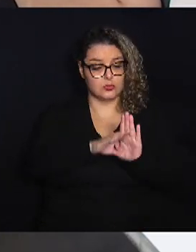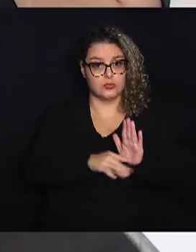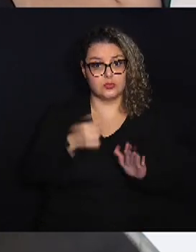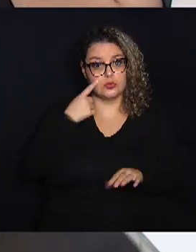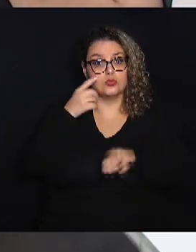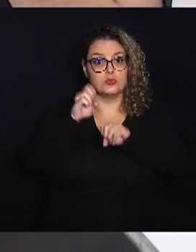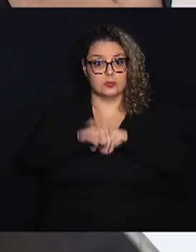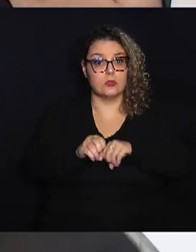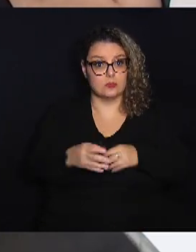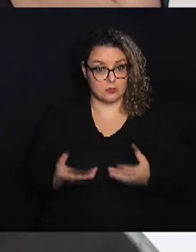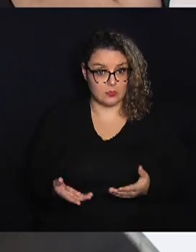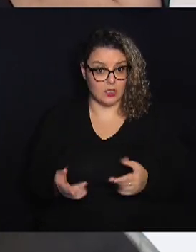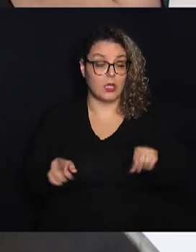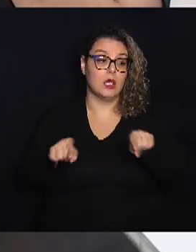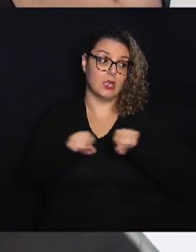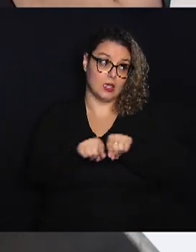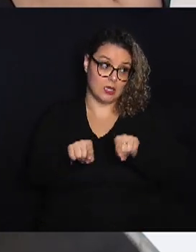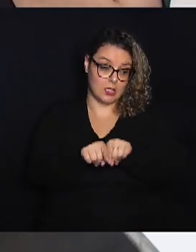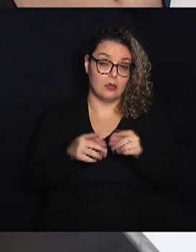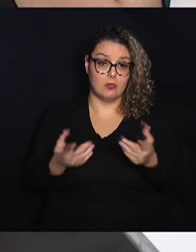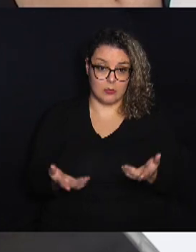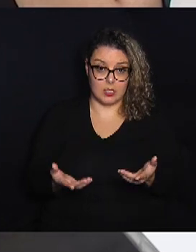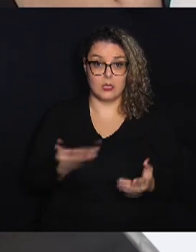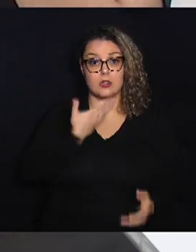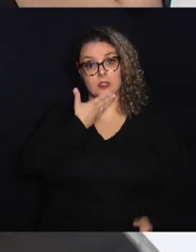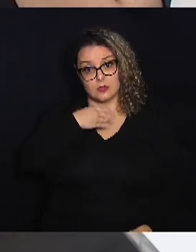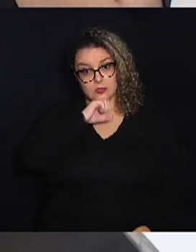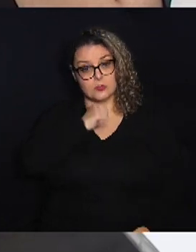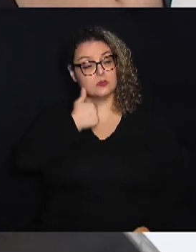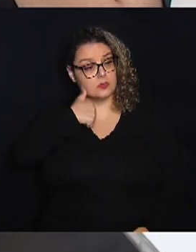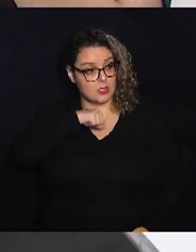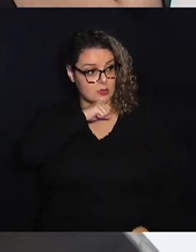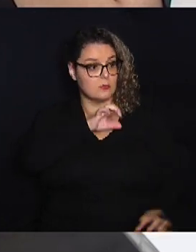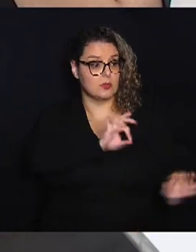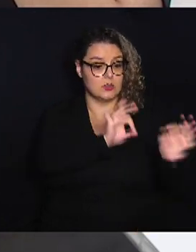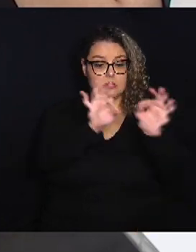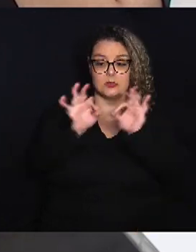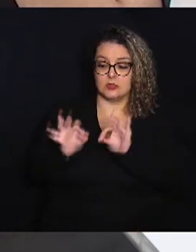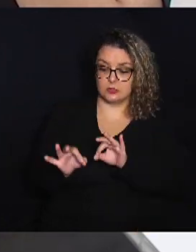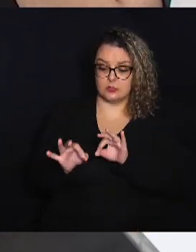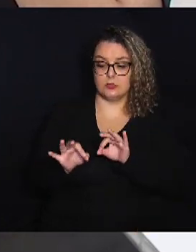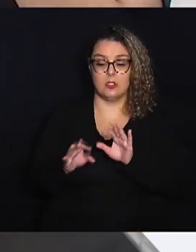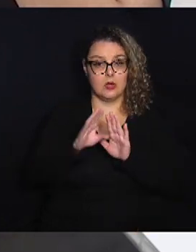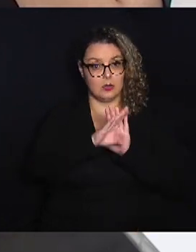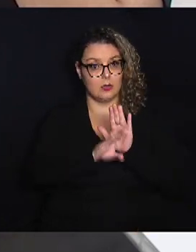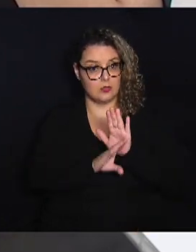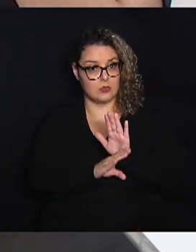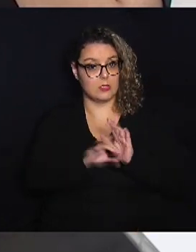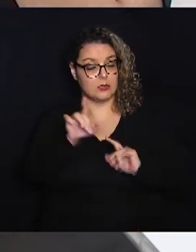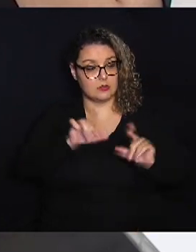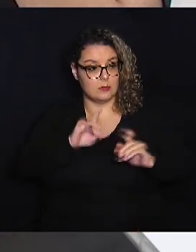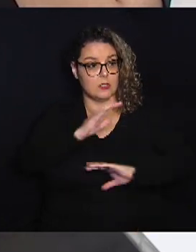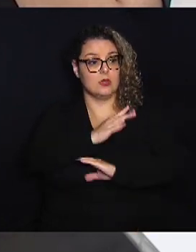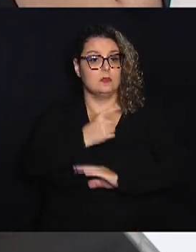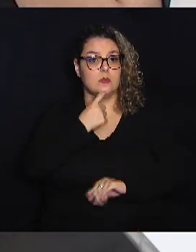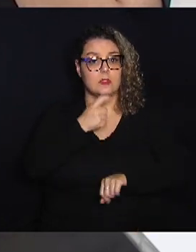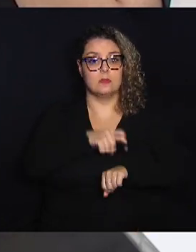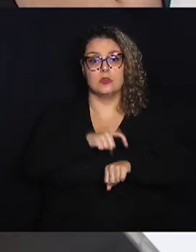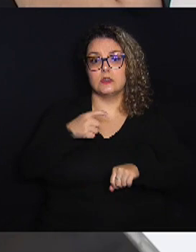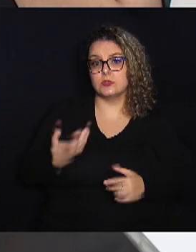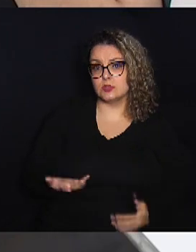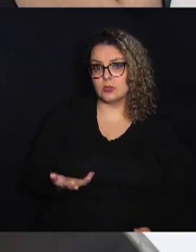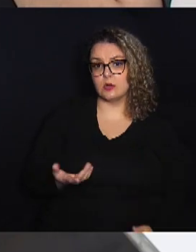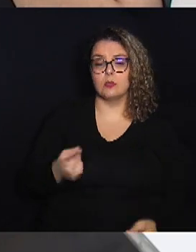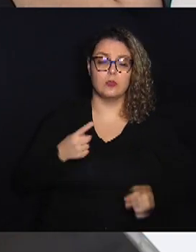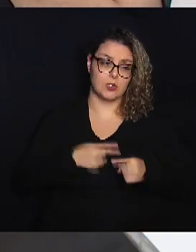Educação, também aos pais que estão assistindo ao quadro, a TV Câmara neste momento,